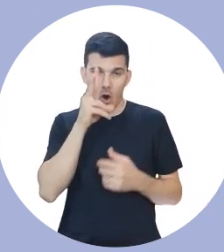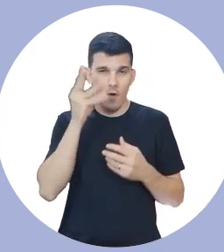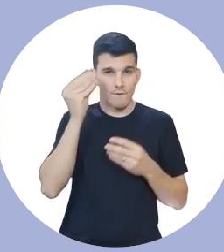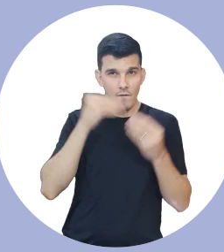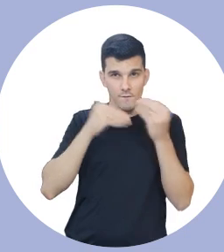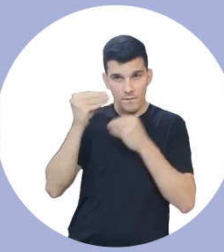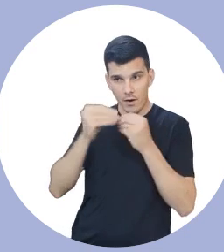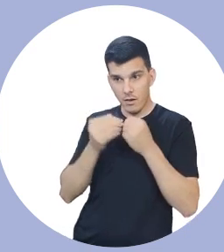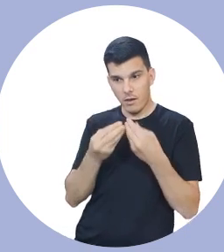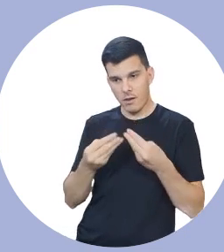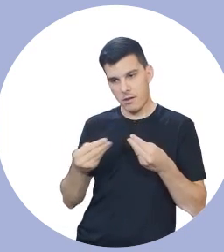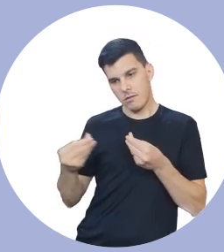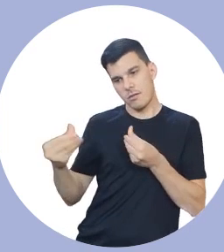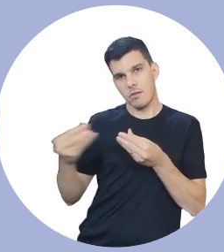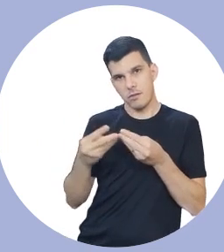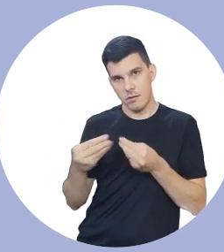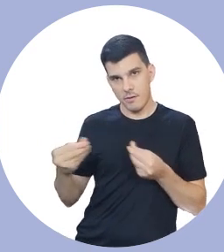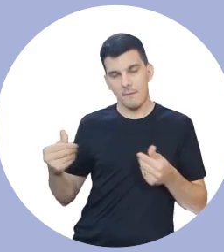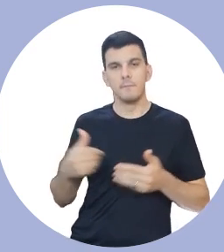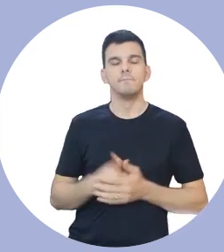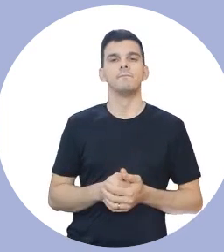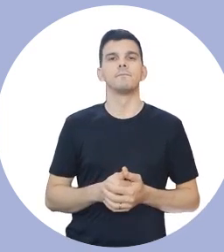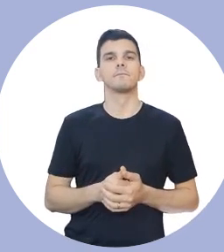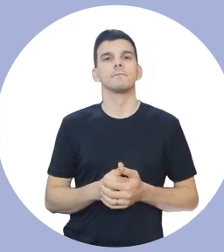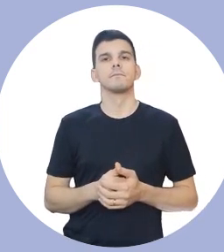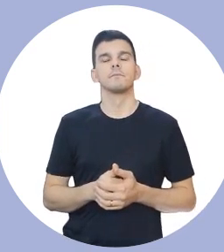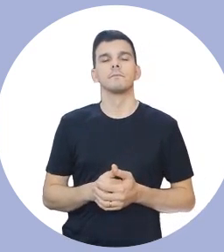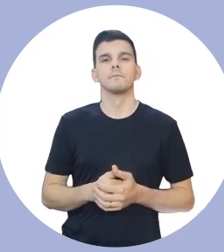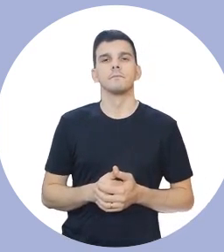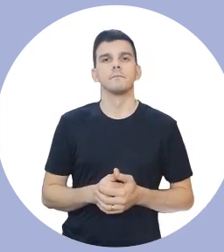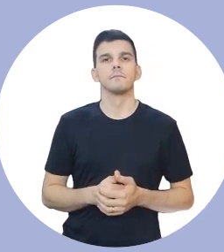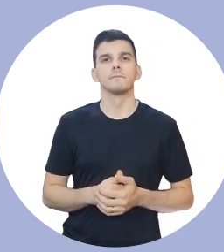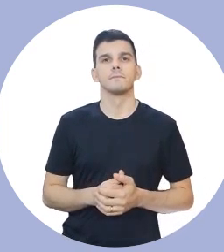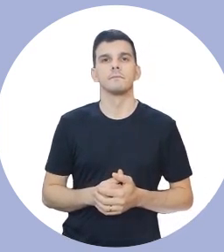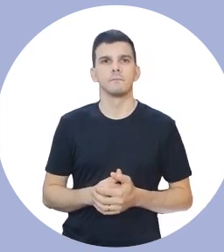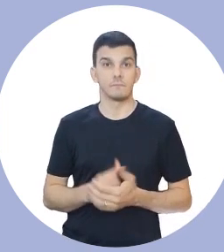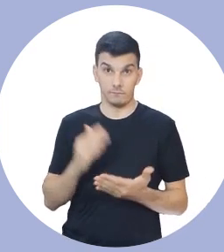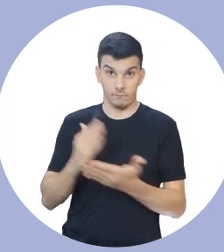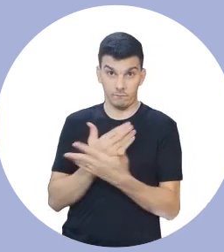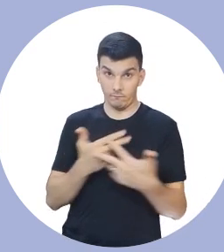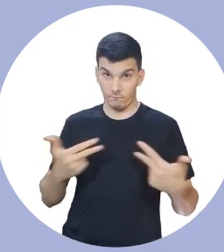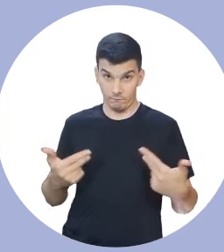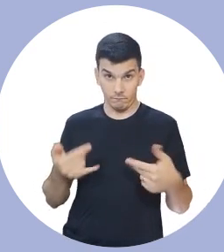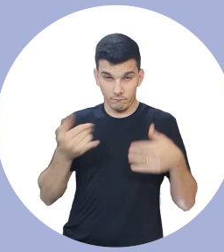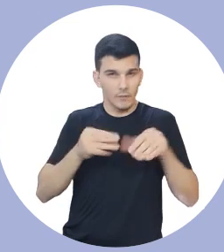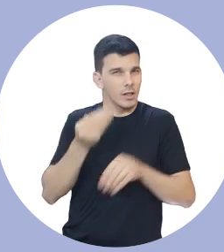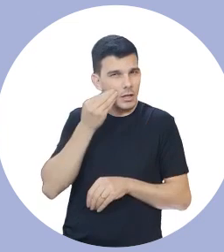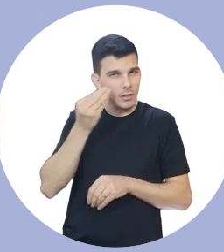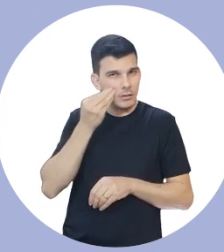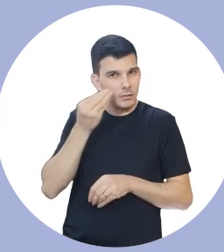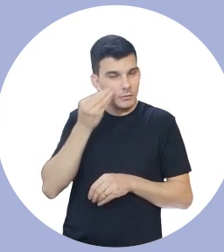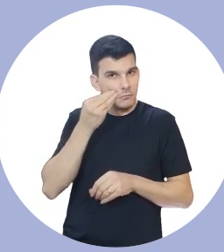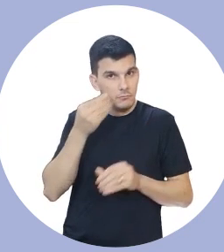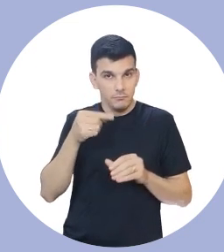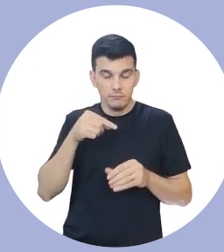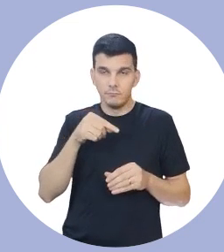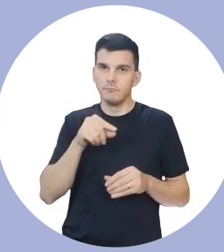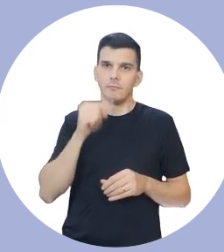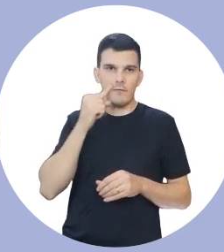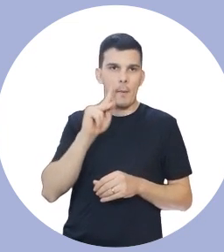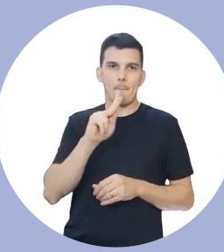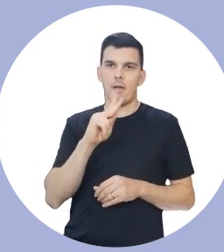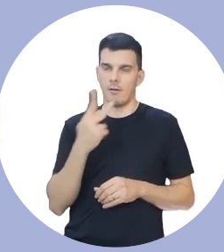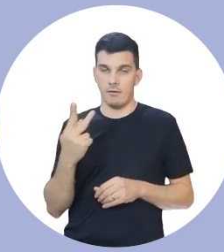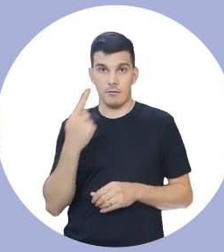3, até tons de amarelo na região de pH igual a 14. Algumas soluções foram testadas por esse